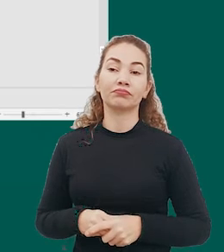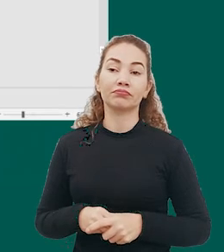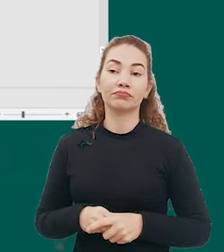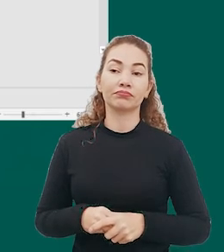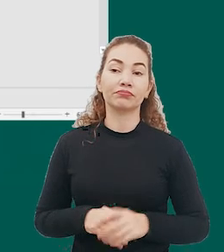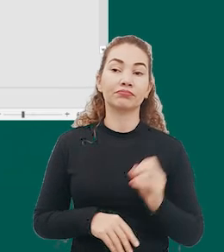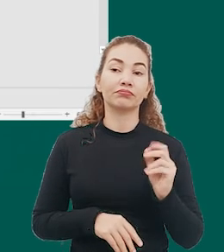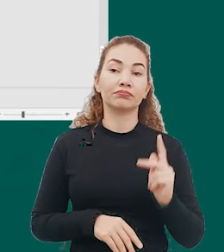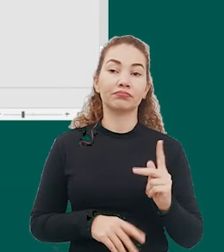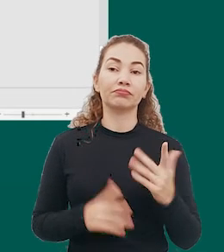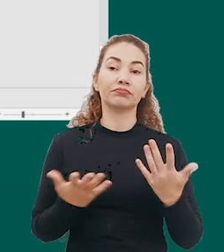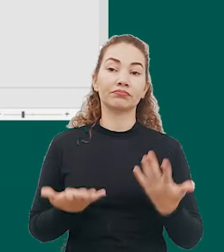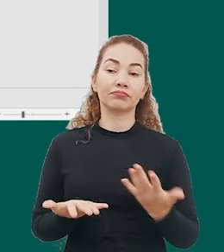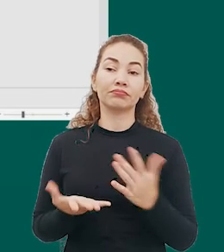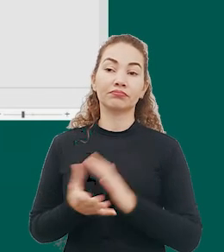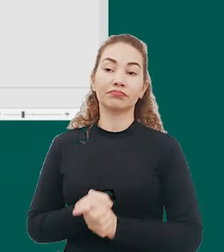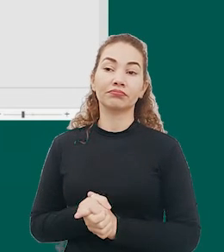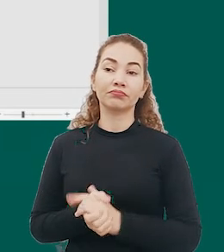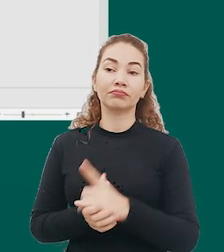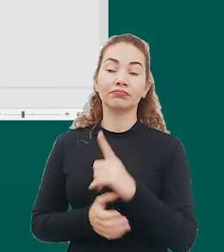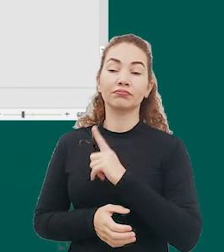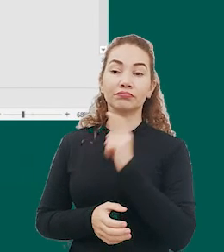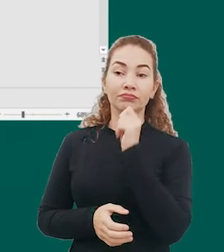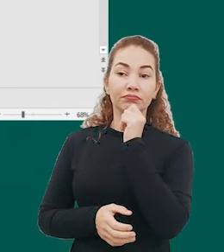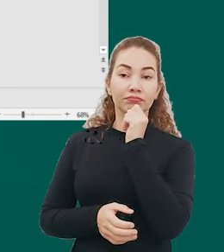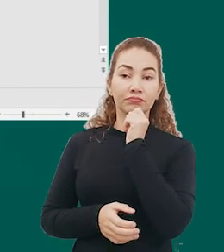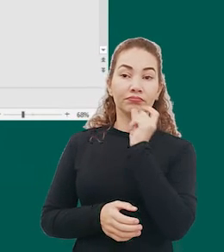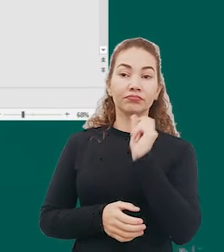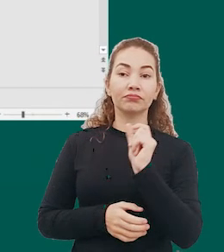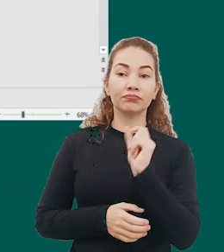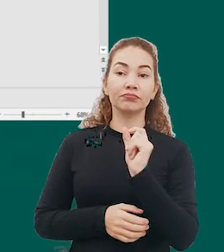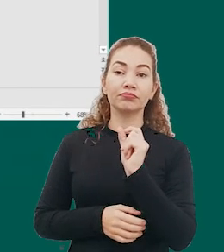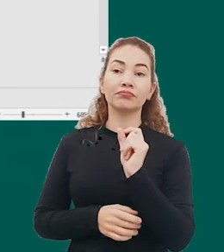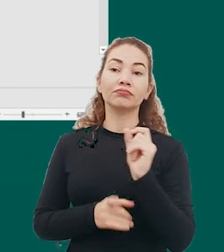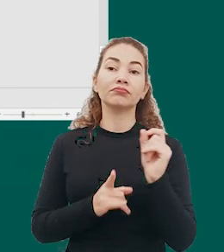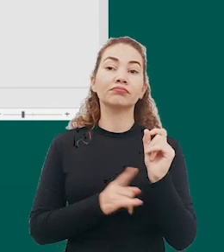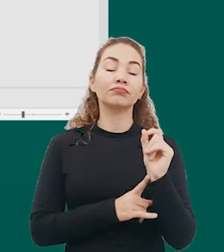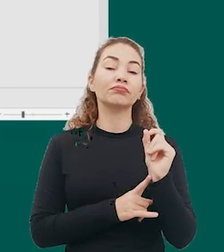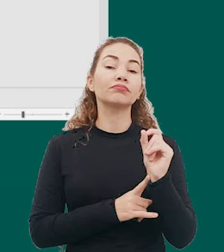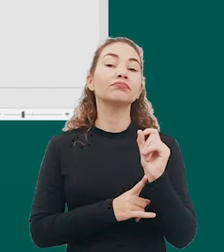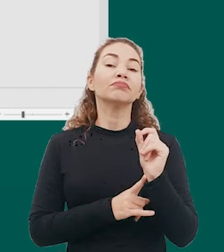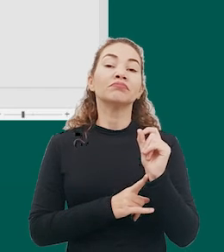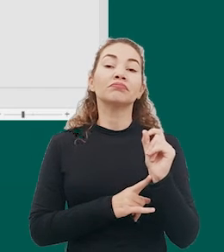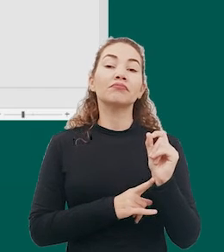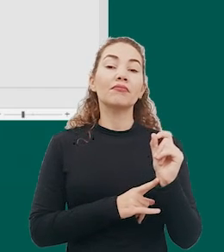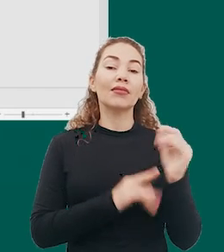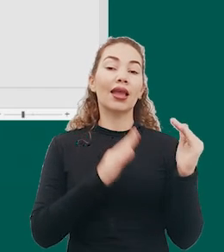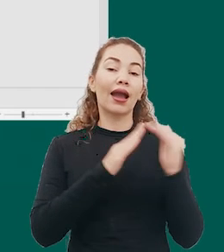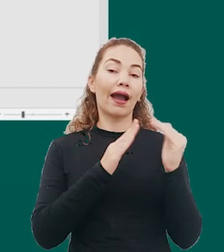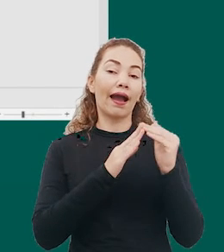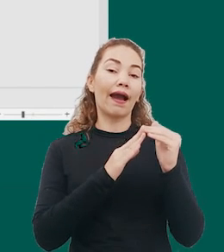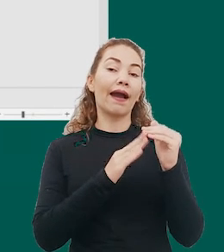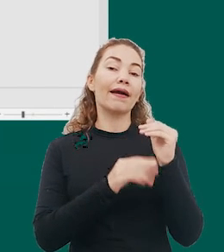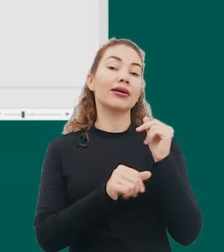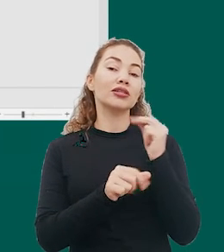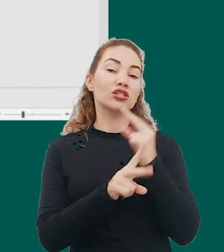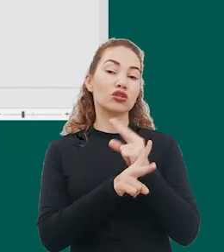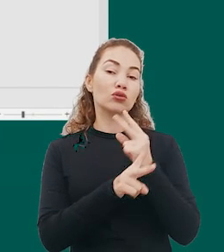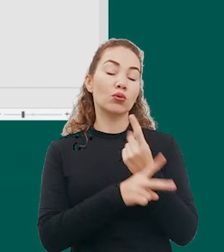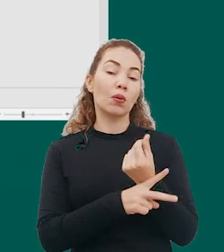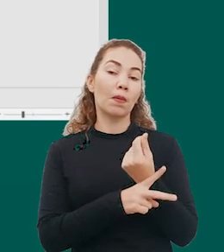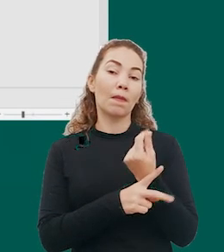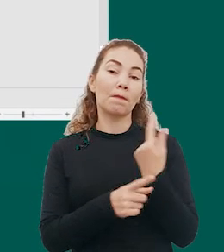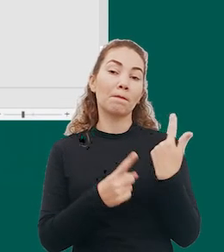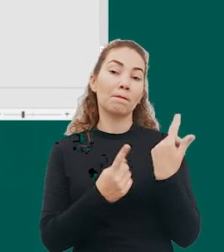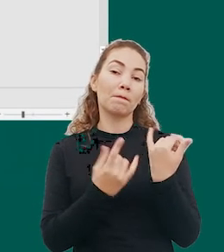Ok. Nós temos ainda os imóveis financiados. Muitos de nós compramos, por exemplo, um